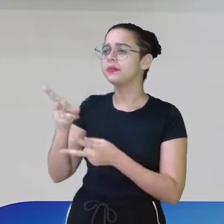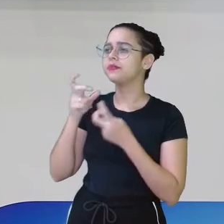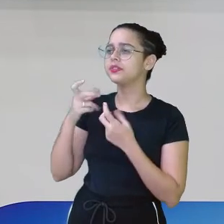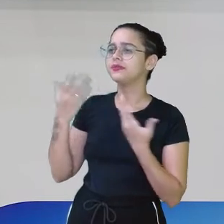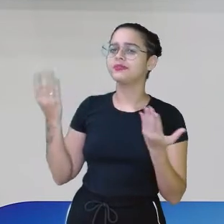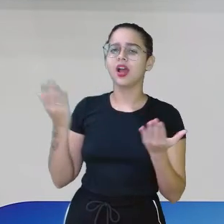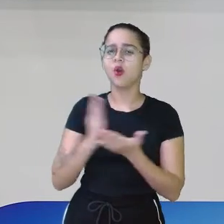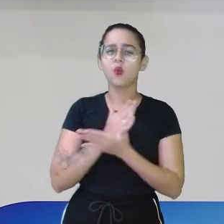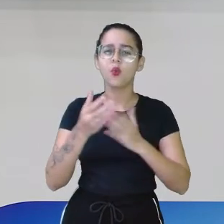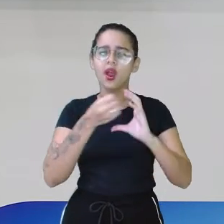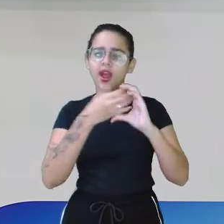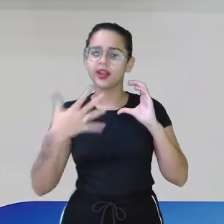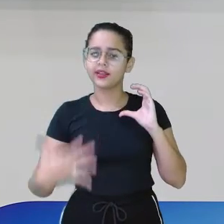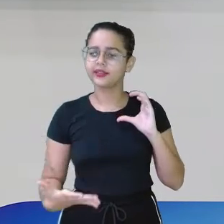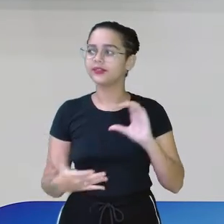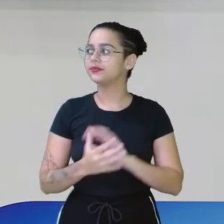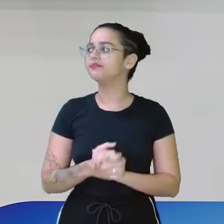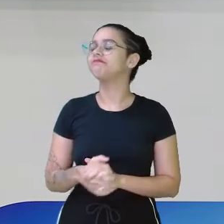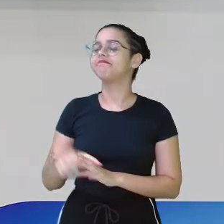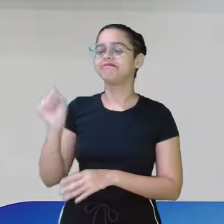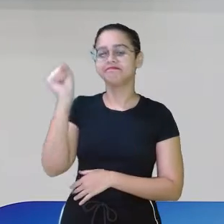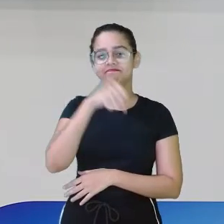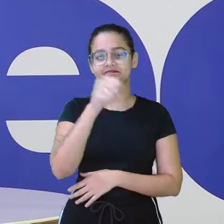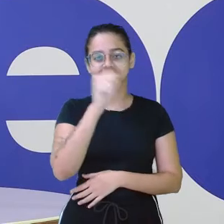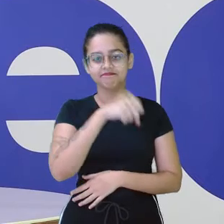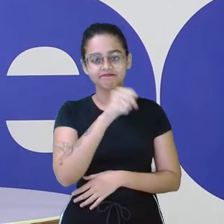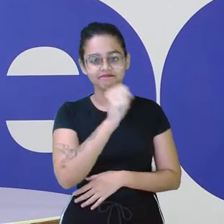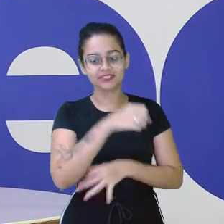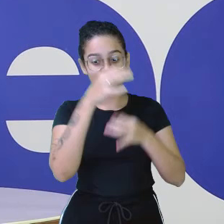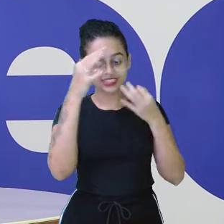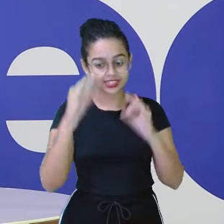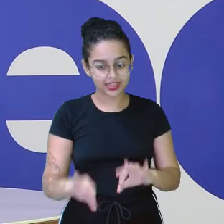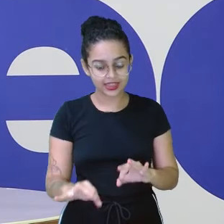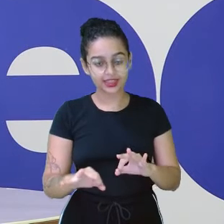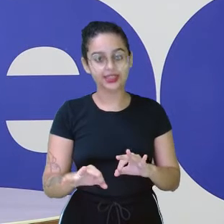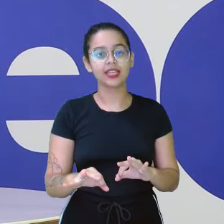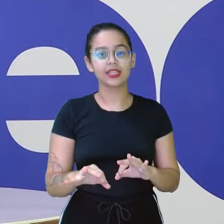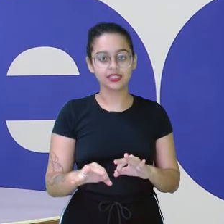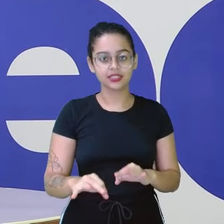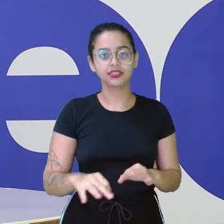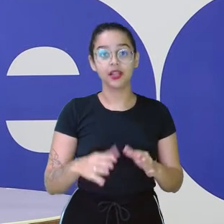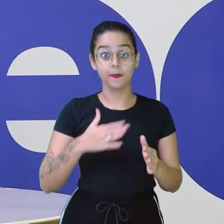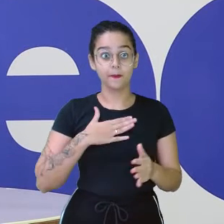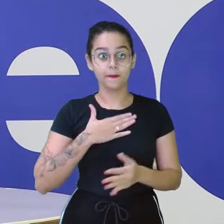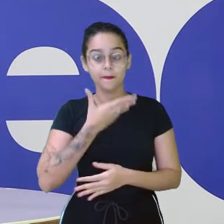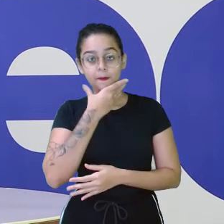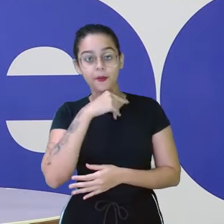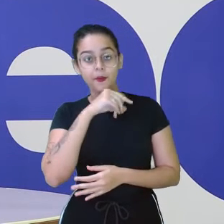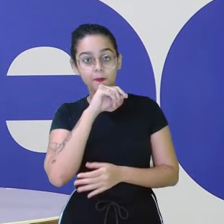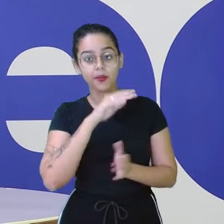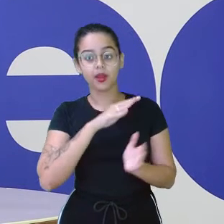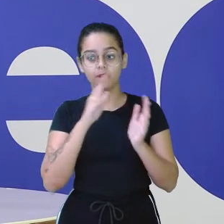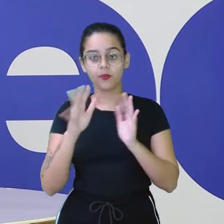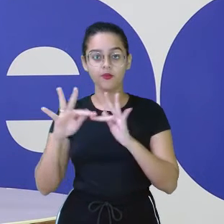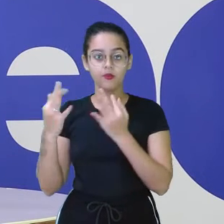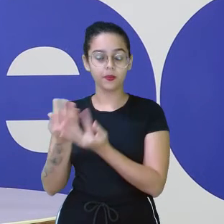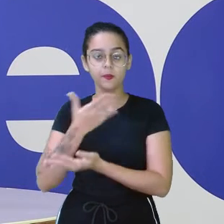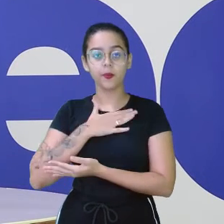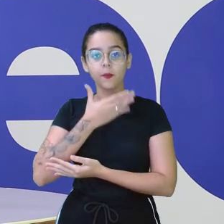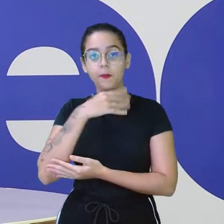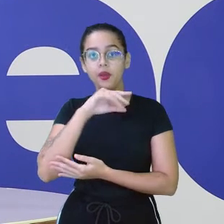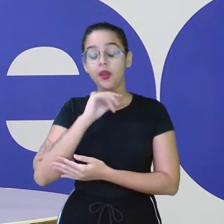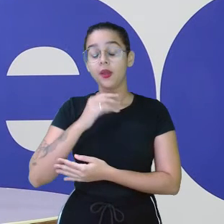consegue identificar alguma característica dessa? Sim, com certeza. Na parte do meu pai, por exemplo, o